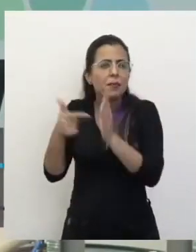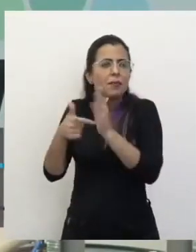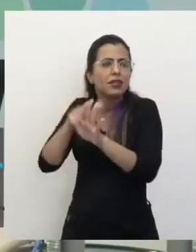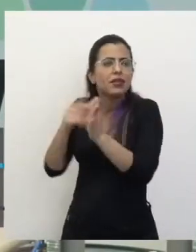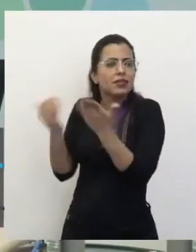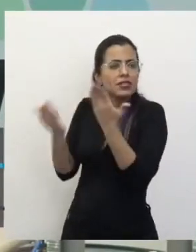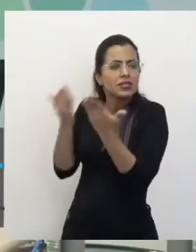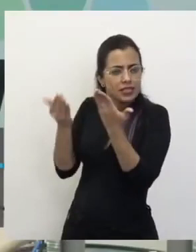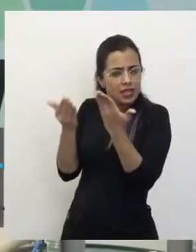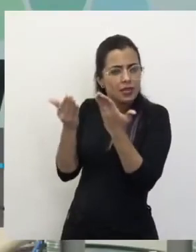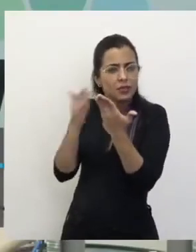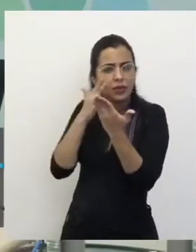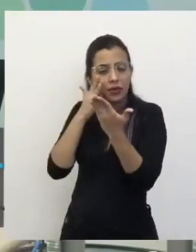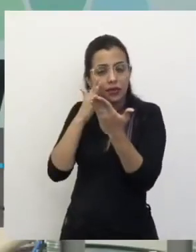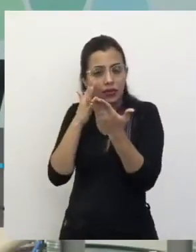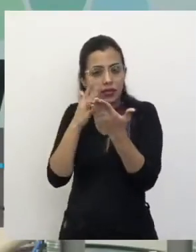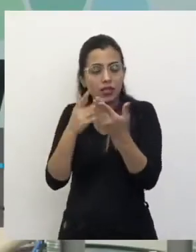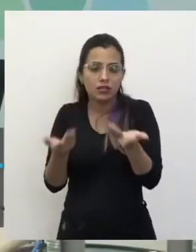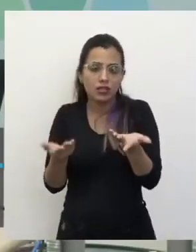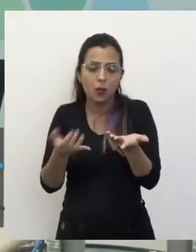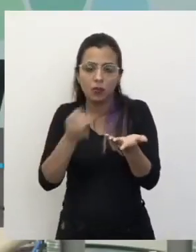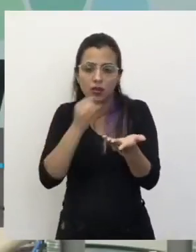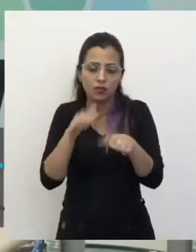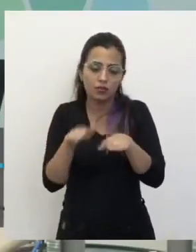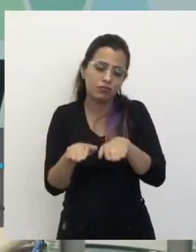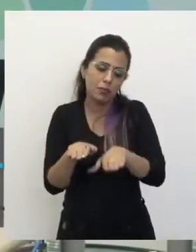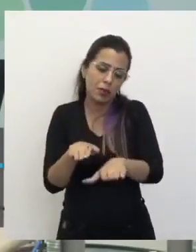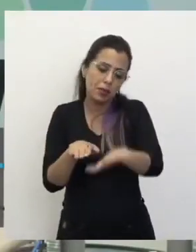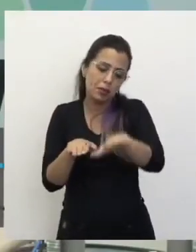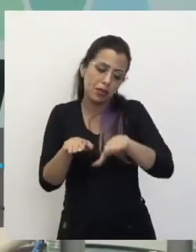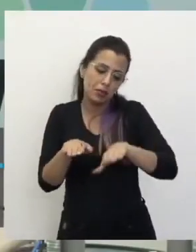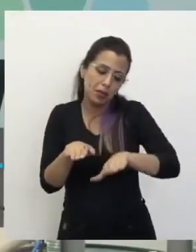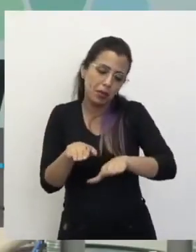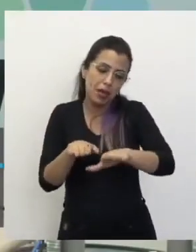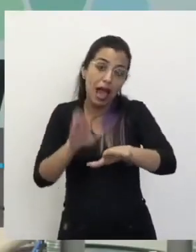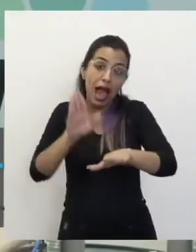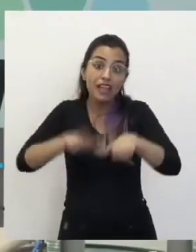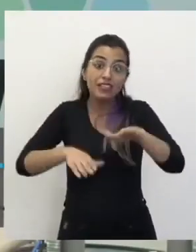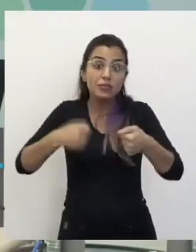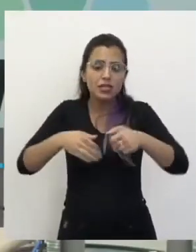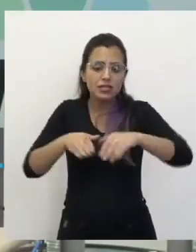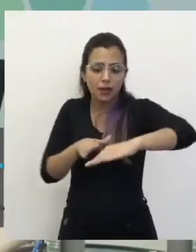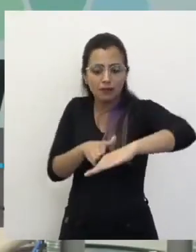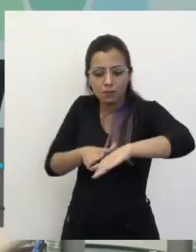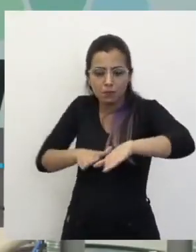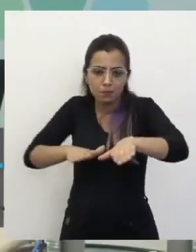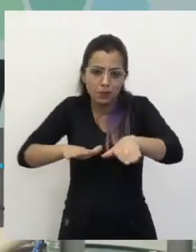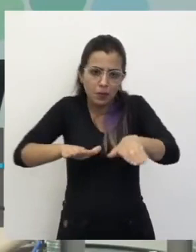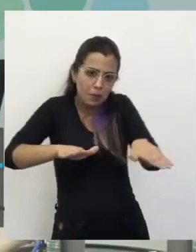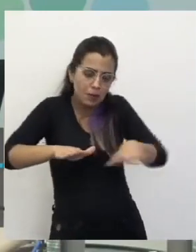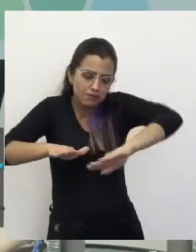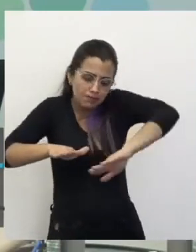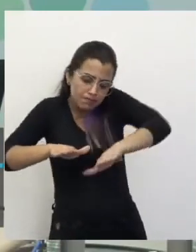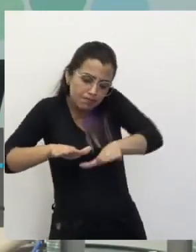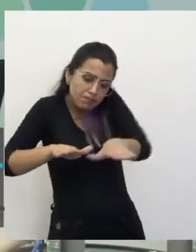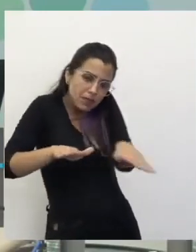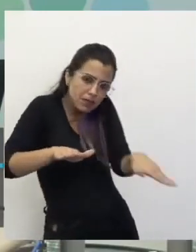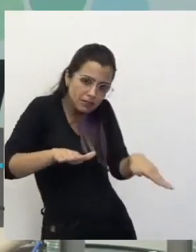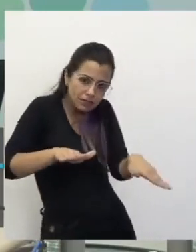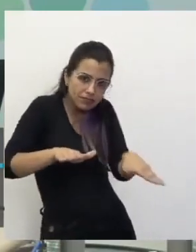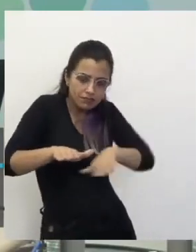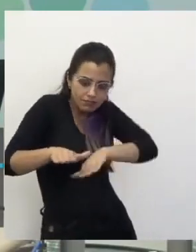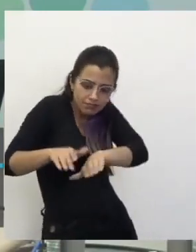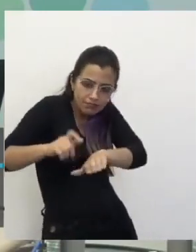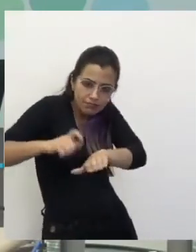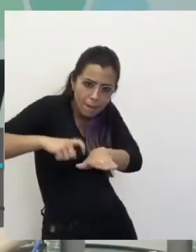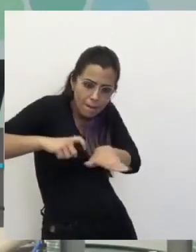coisa diferente. A máquina vira ali, o pano, o tecido. Então, imagina que essa linha que está costurando o meu texto, ela